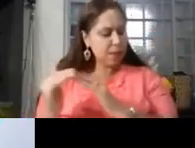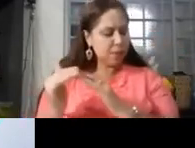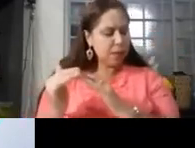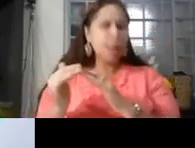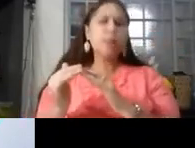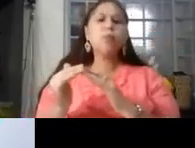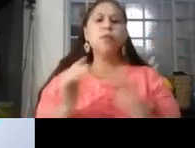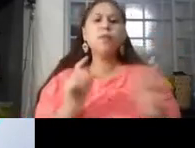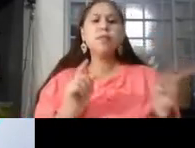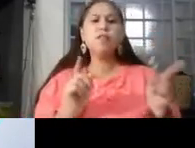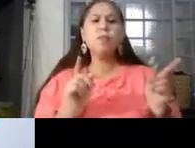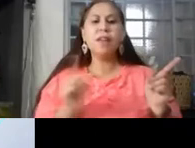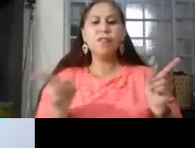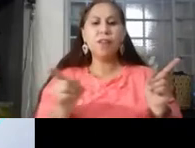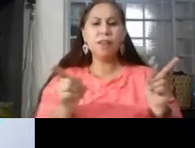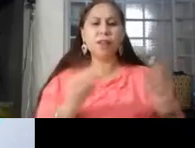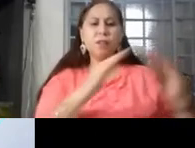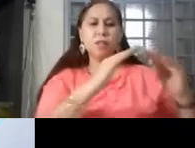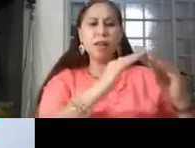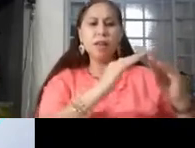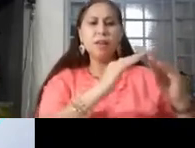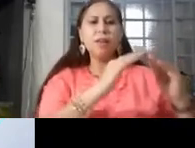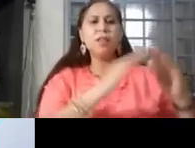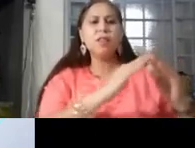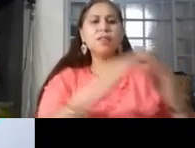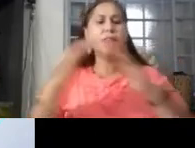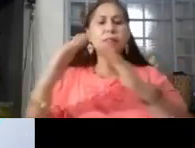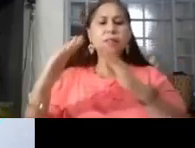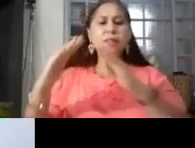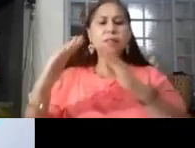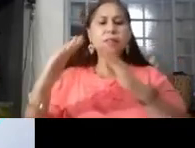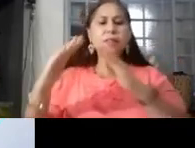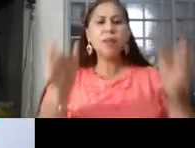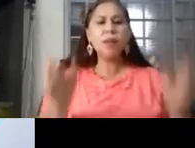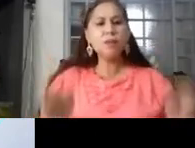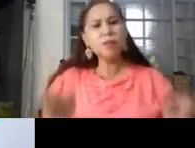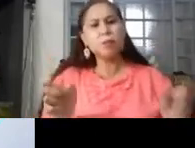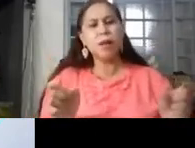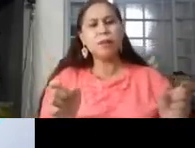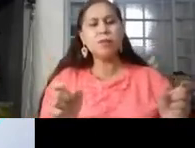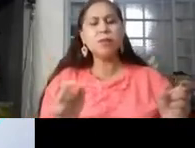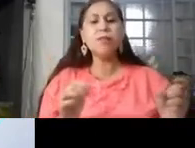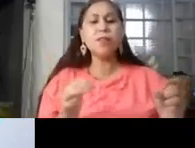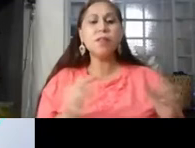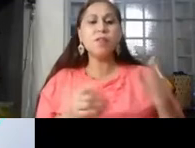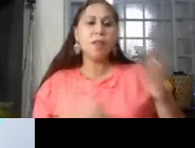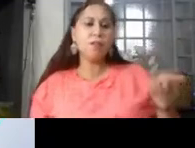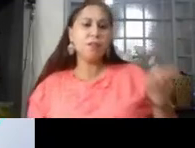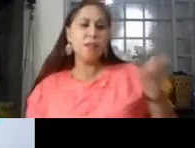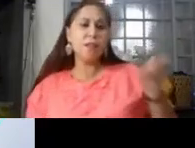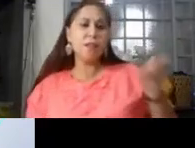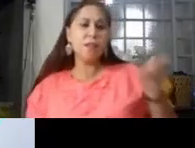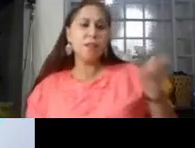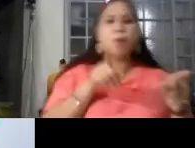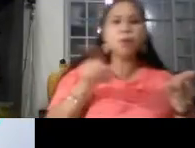Pedro. Então, toda vez que eu vou me referir, eu já sinalizei, já aloquei no espaço, e toda vez que eu vou me